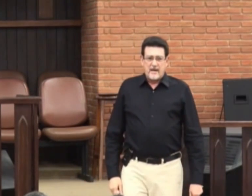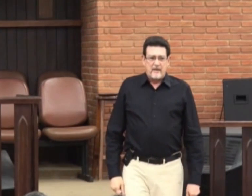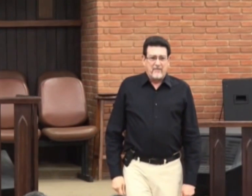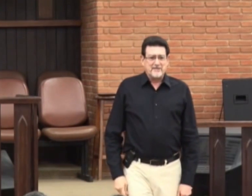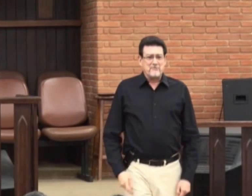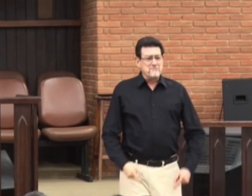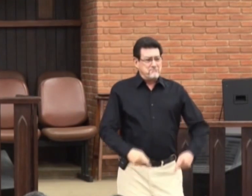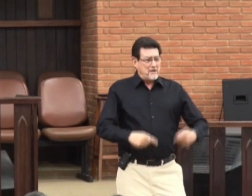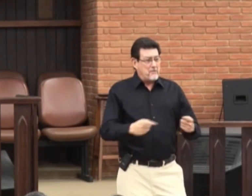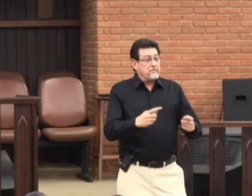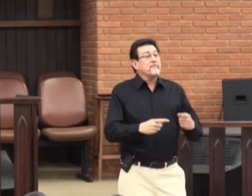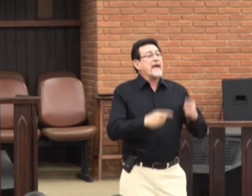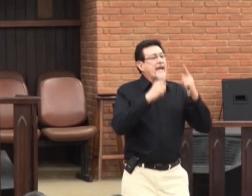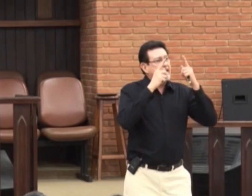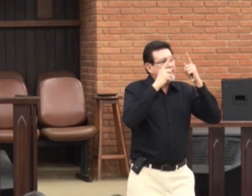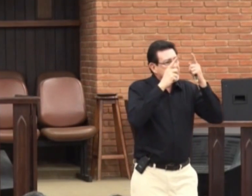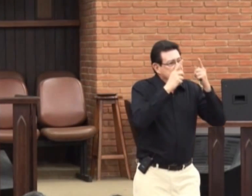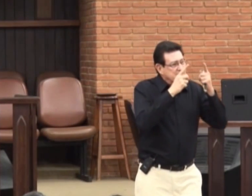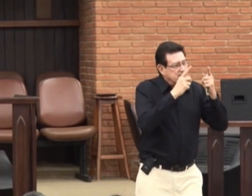Mas